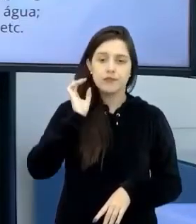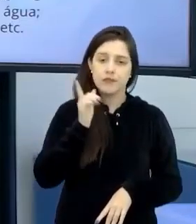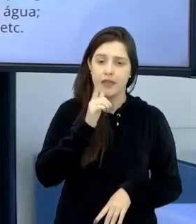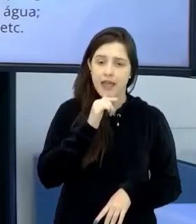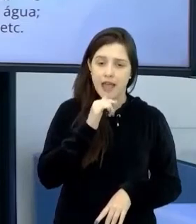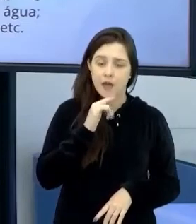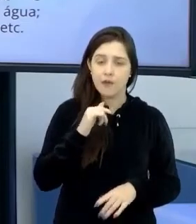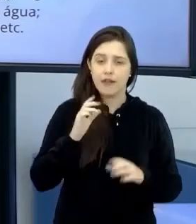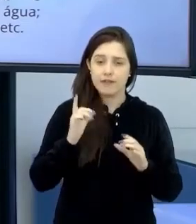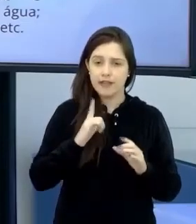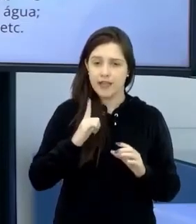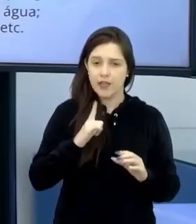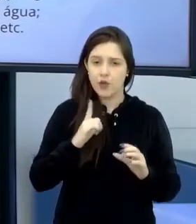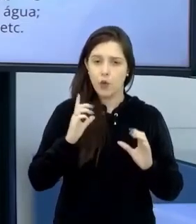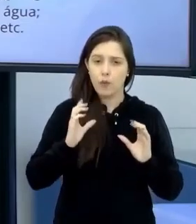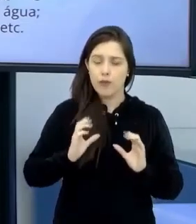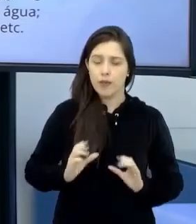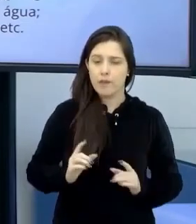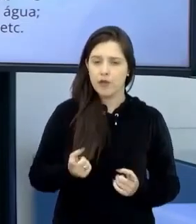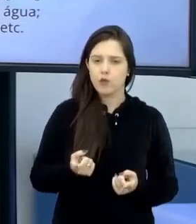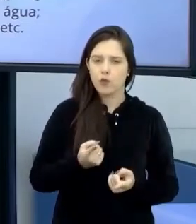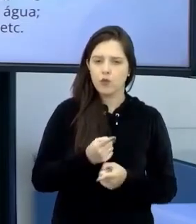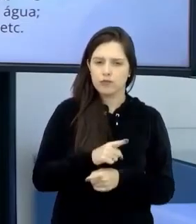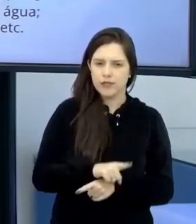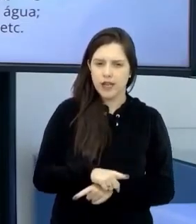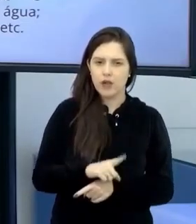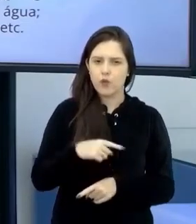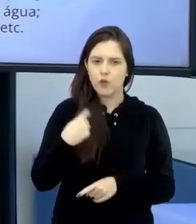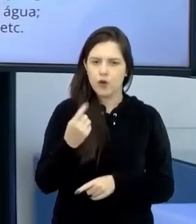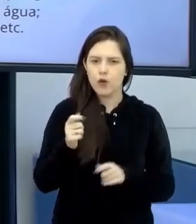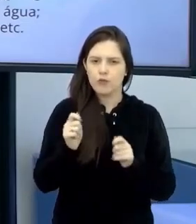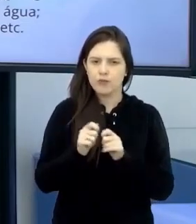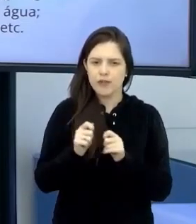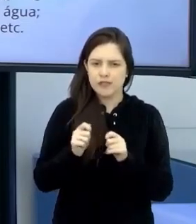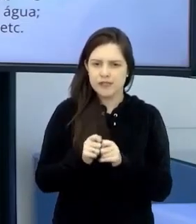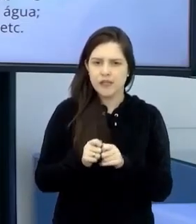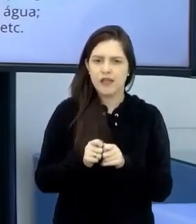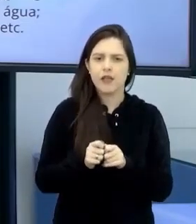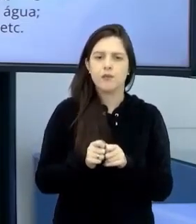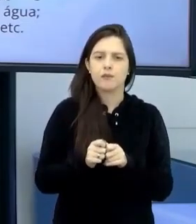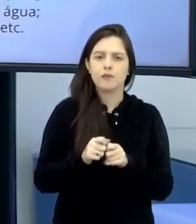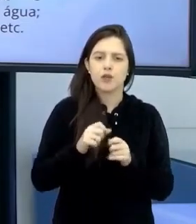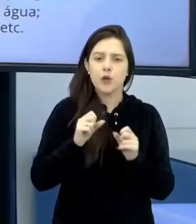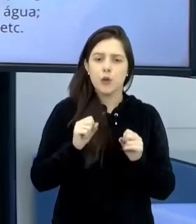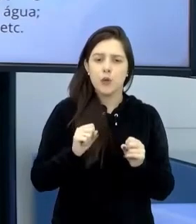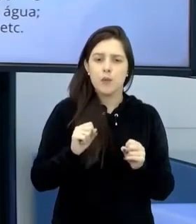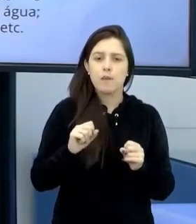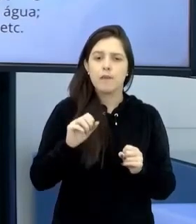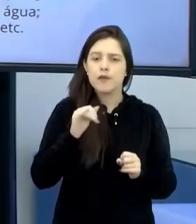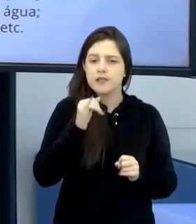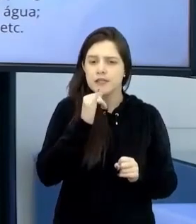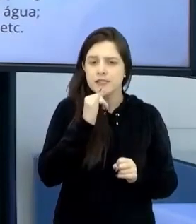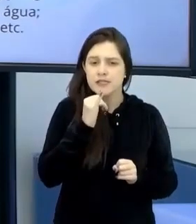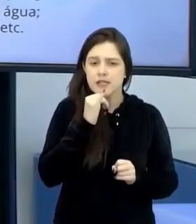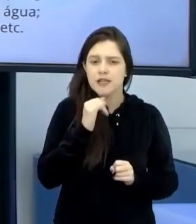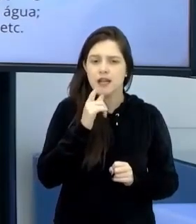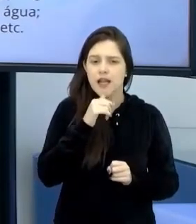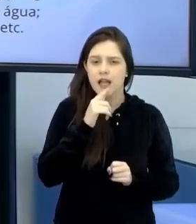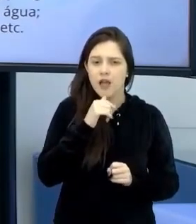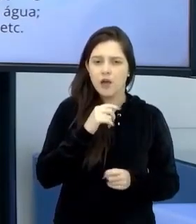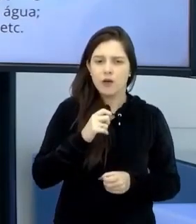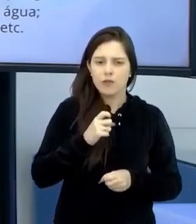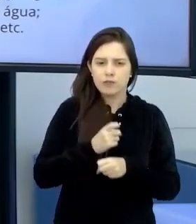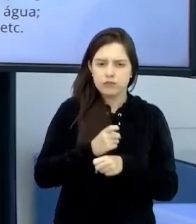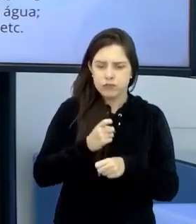um comportamento contrário quando nós falamos, por exemplo, dela no estado sólido. Você pode pegar um copo de vidro e encher de água e colocar